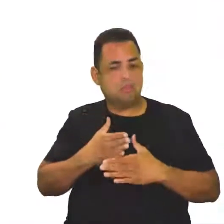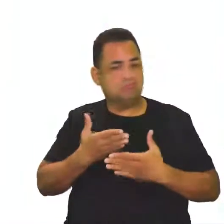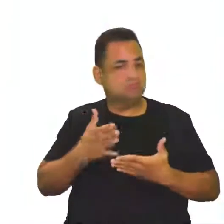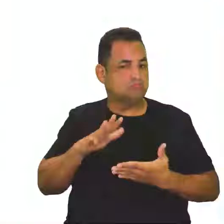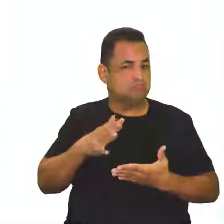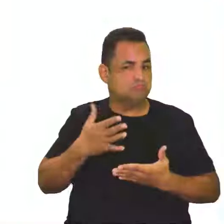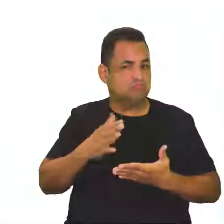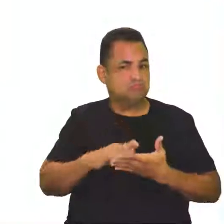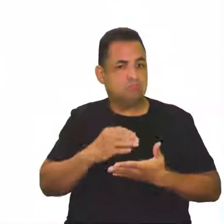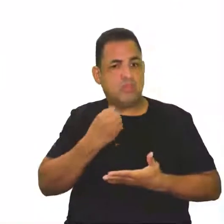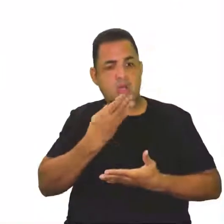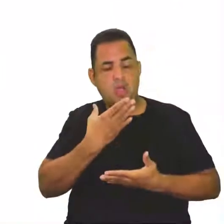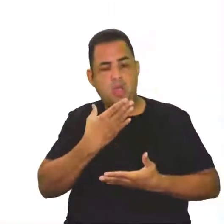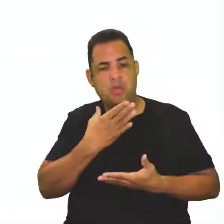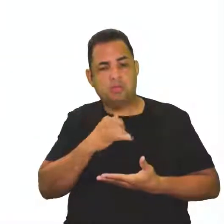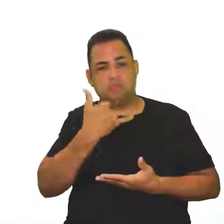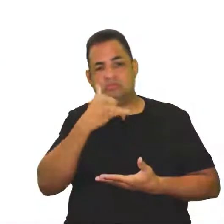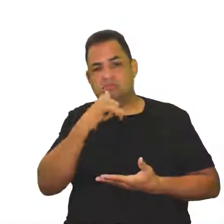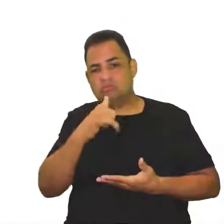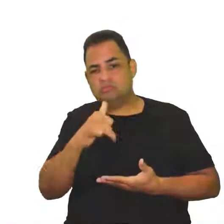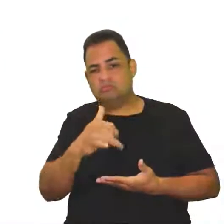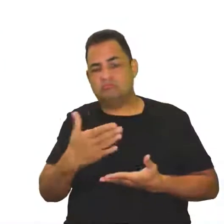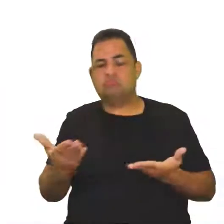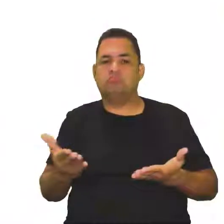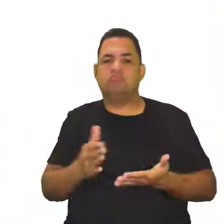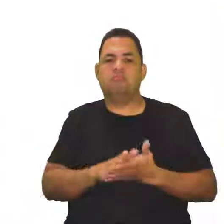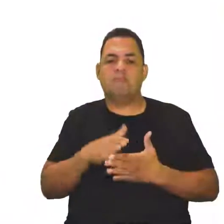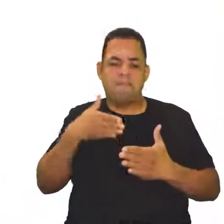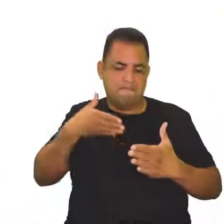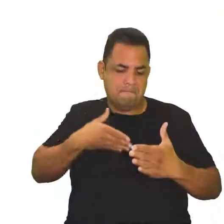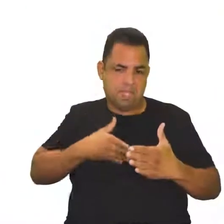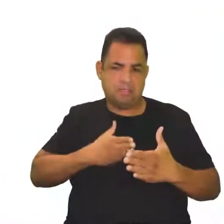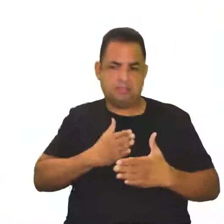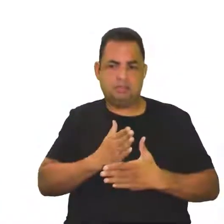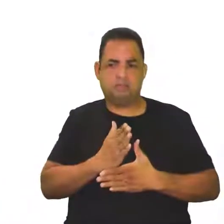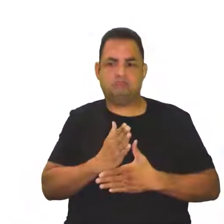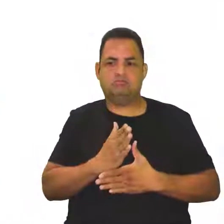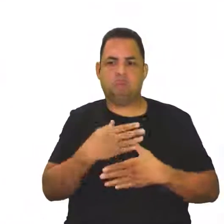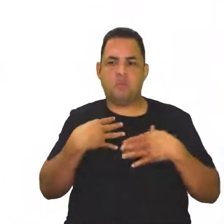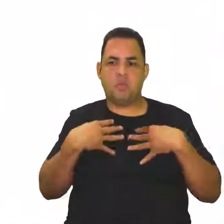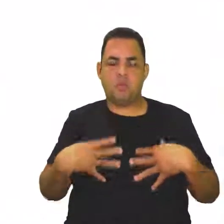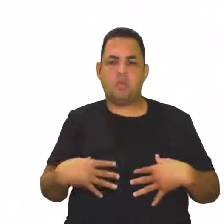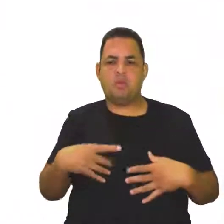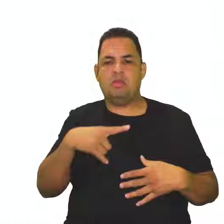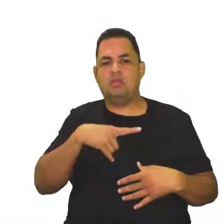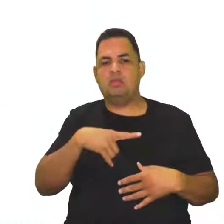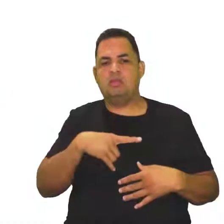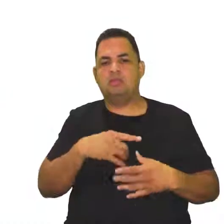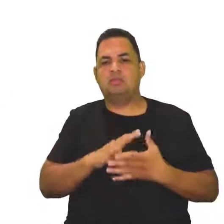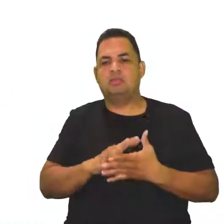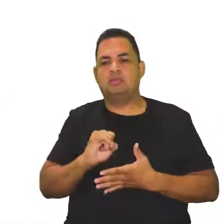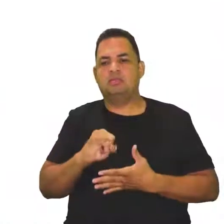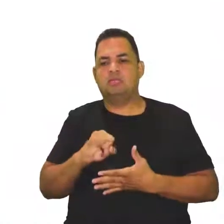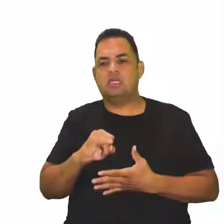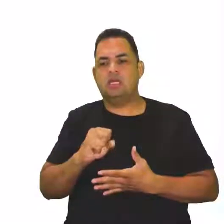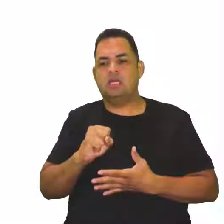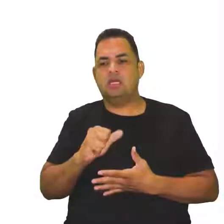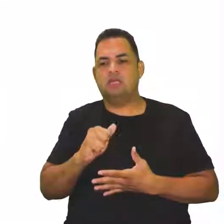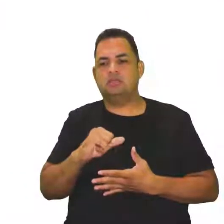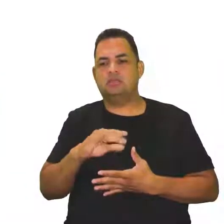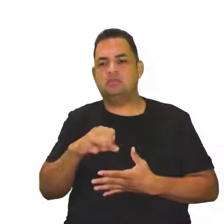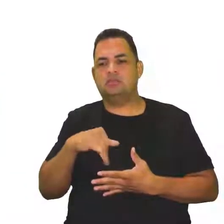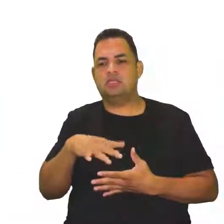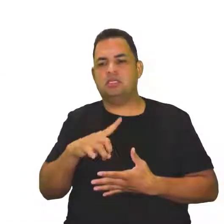relativamente bom. Como eu já falei várias vezes, né? Existem sais minerais e eles são